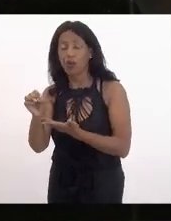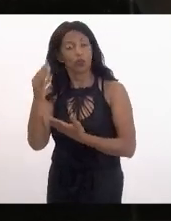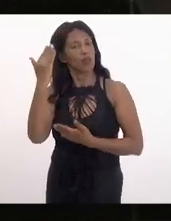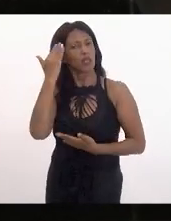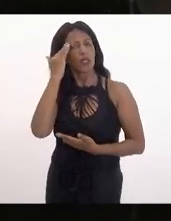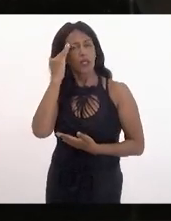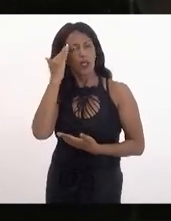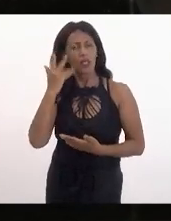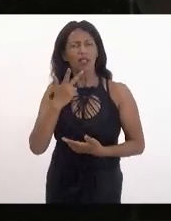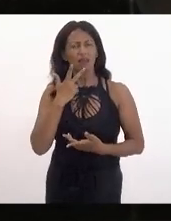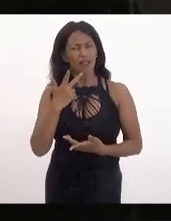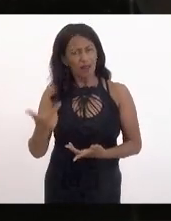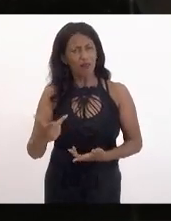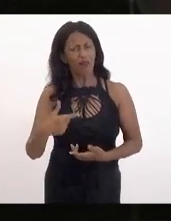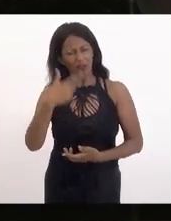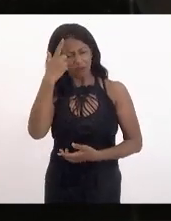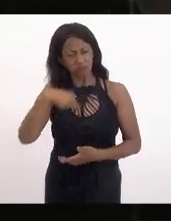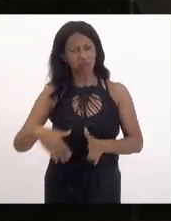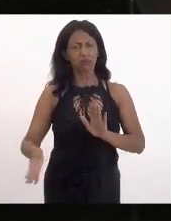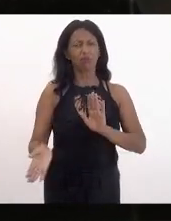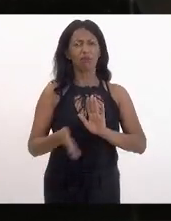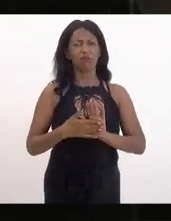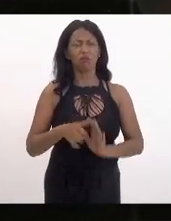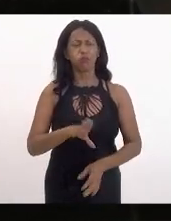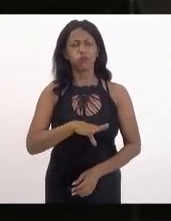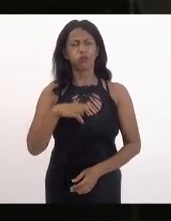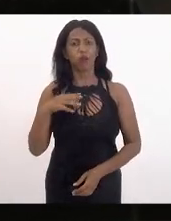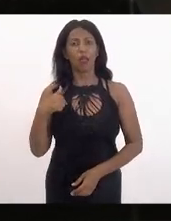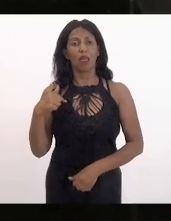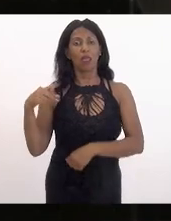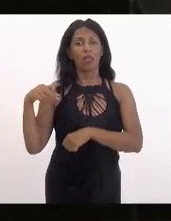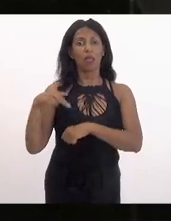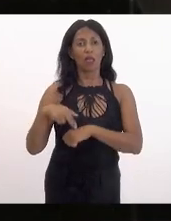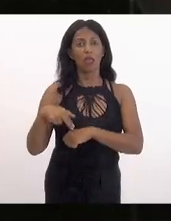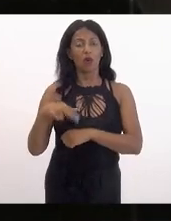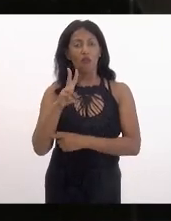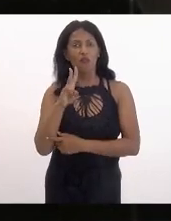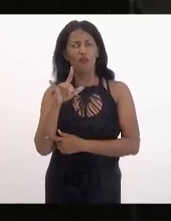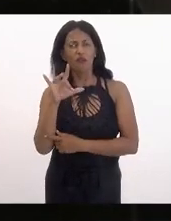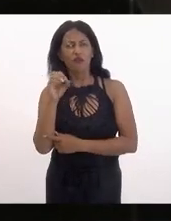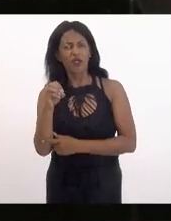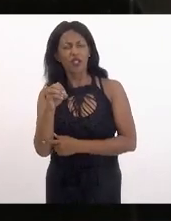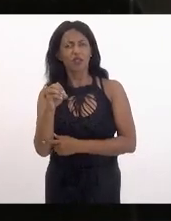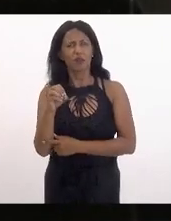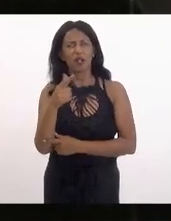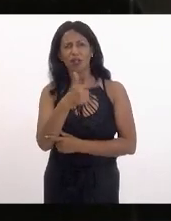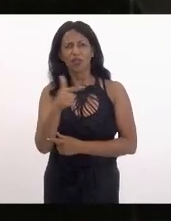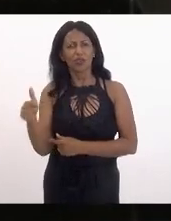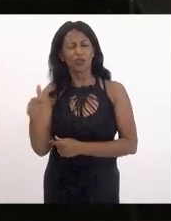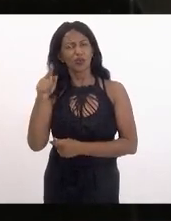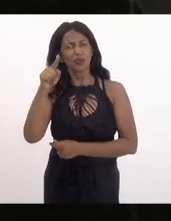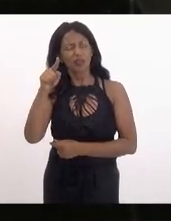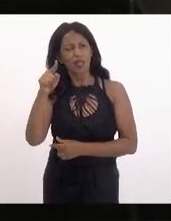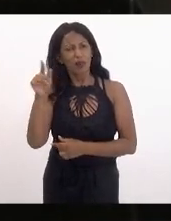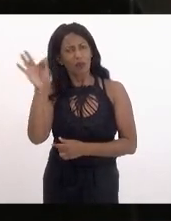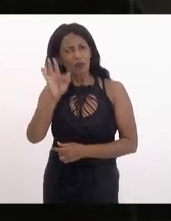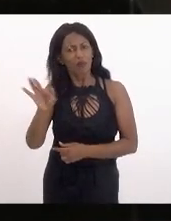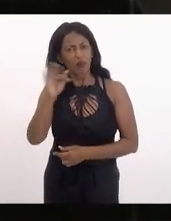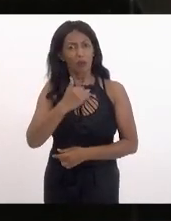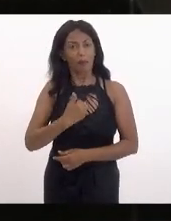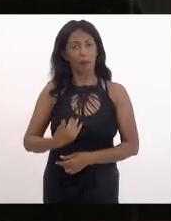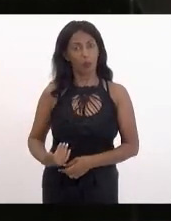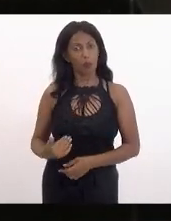entender e eu falo isso com propriedade porque eu sou vítima de um pego uma universidade pública na zona oeste